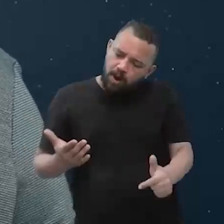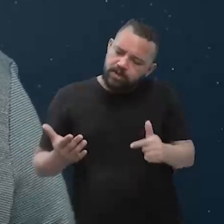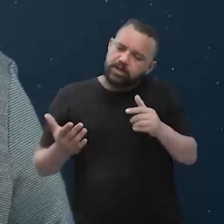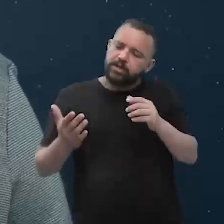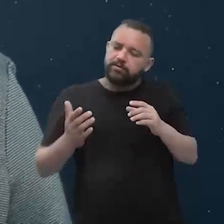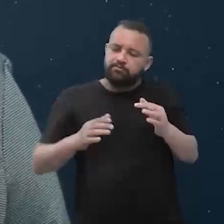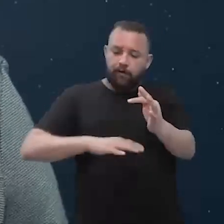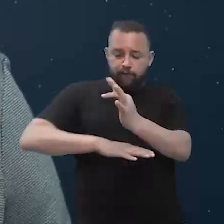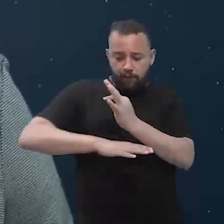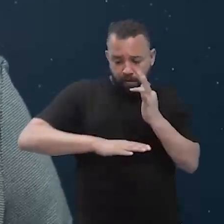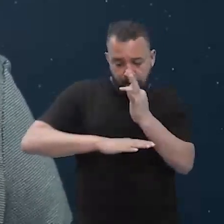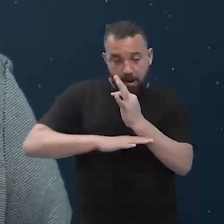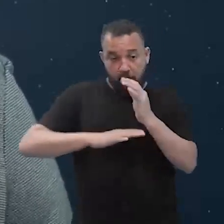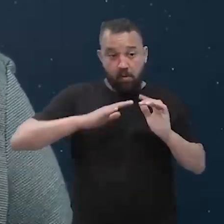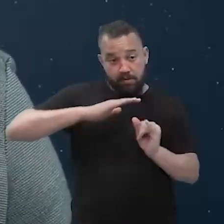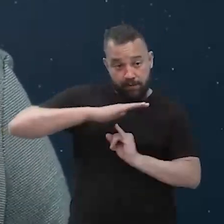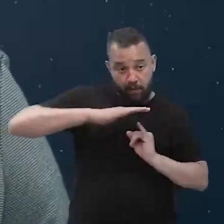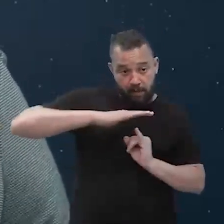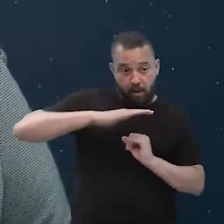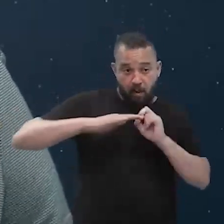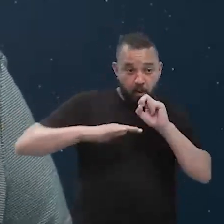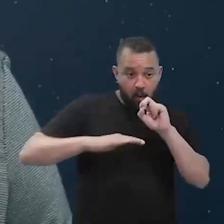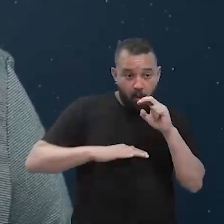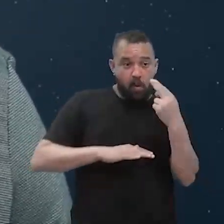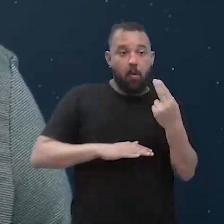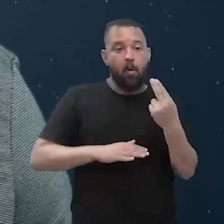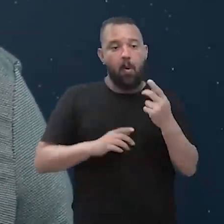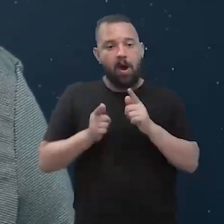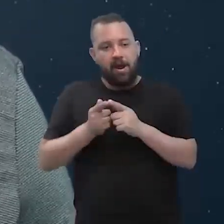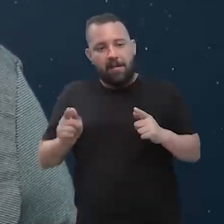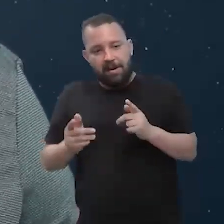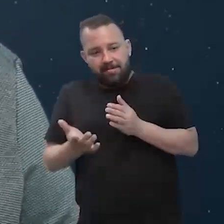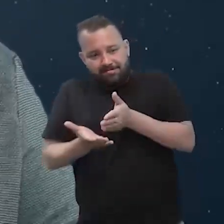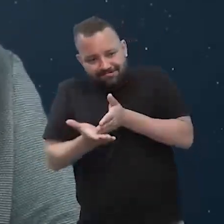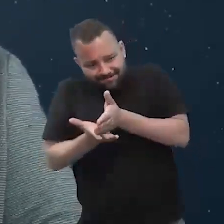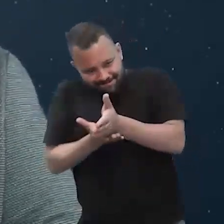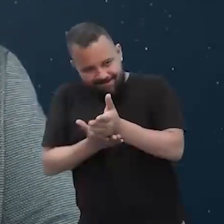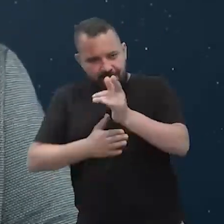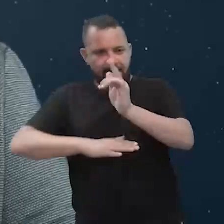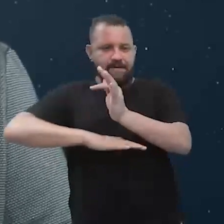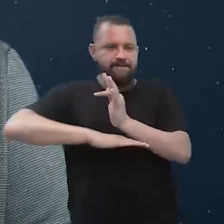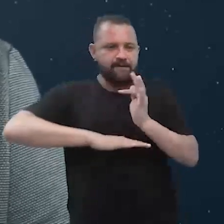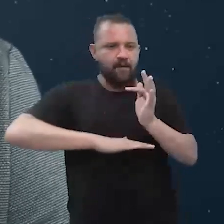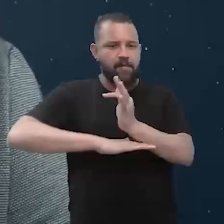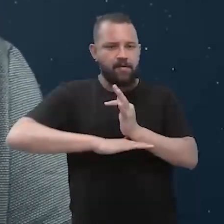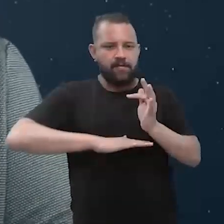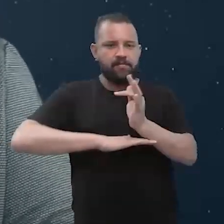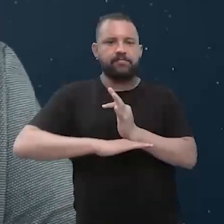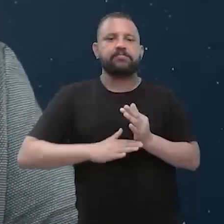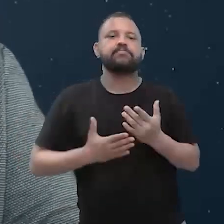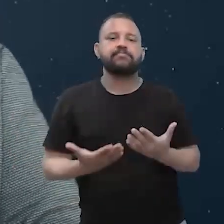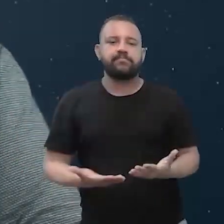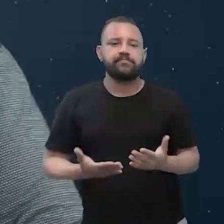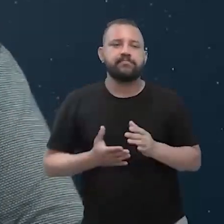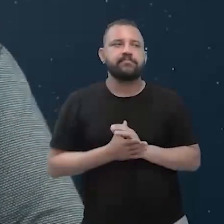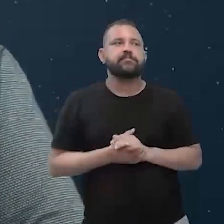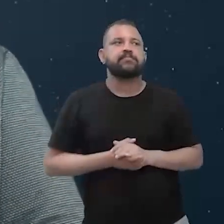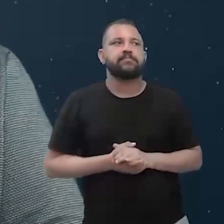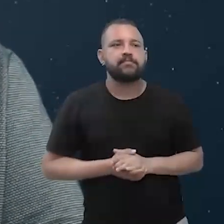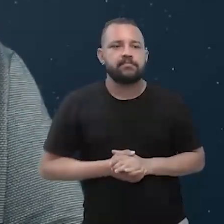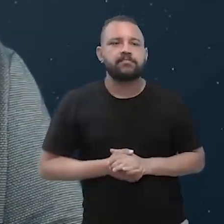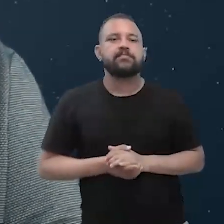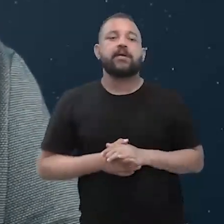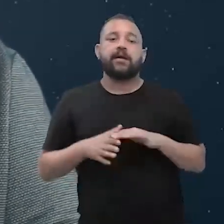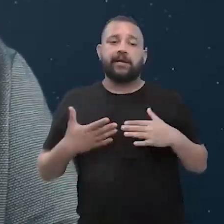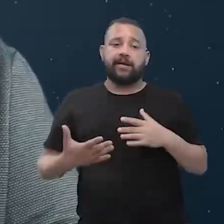se ele está usando a norma gramática prescritiva, as palavras lá seguindo as normas gramaticais. Isso aí